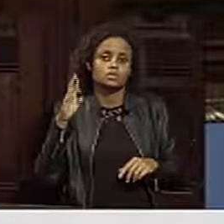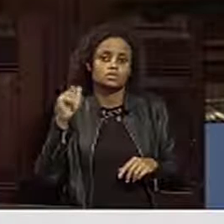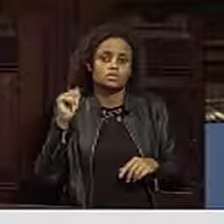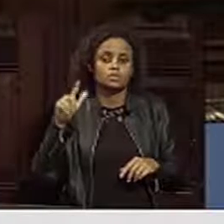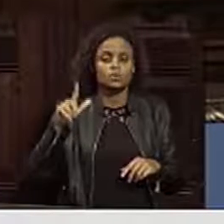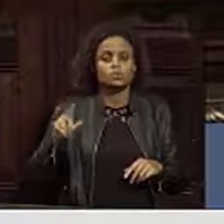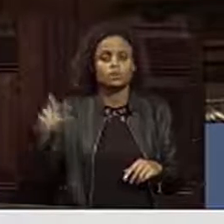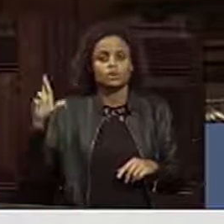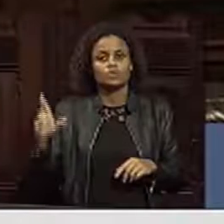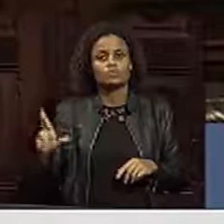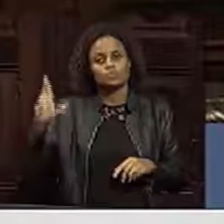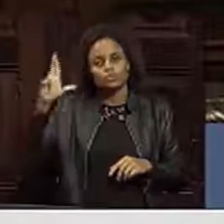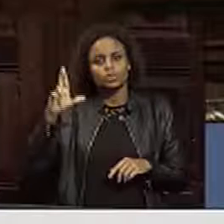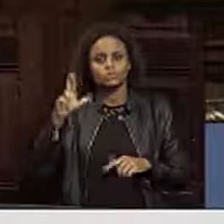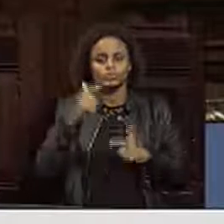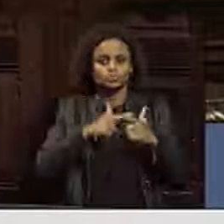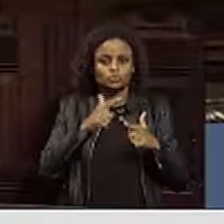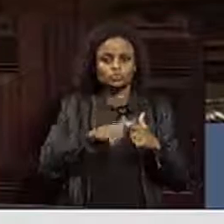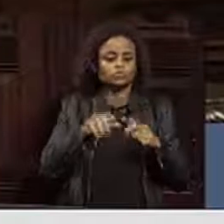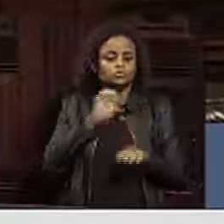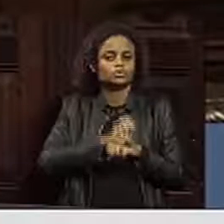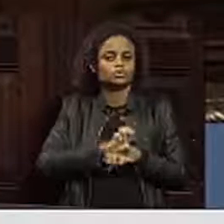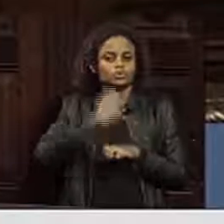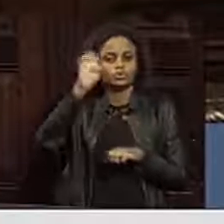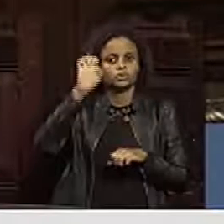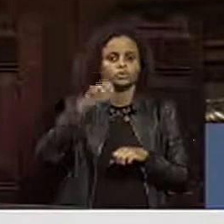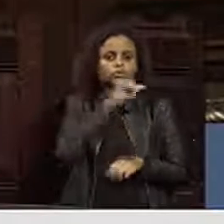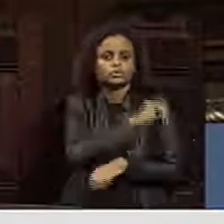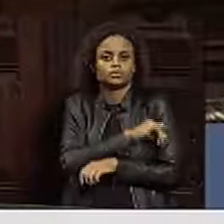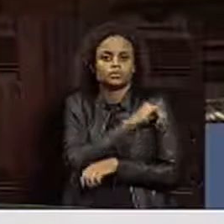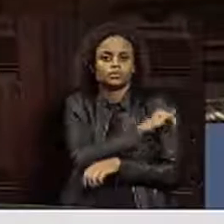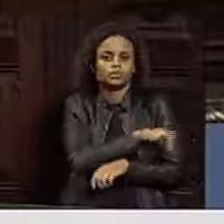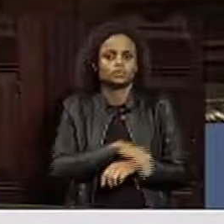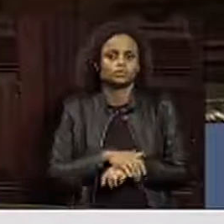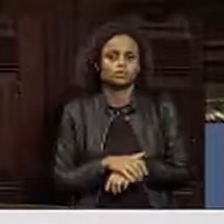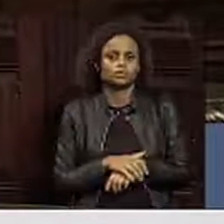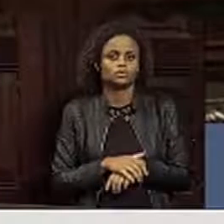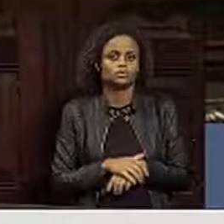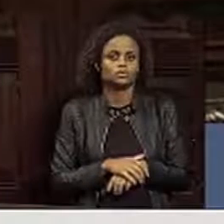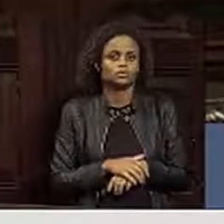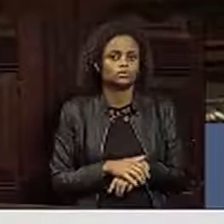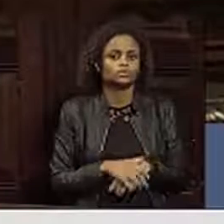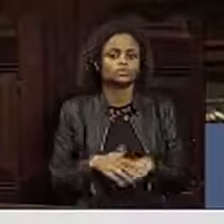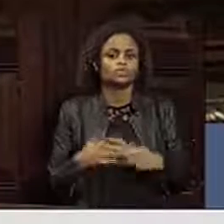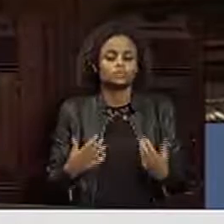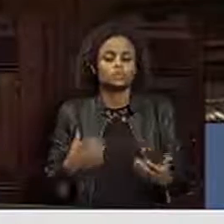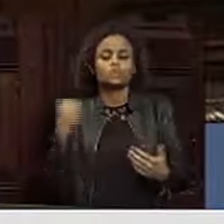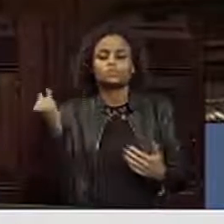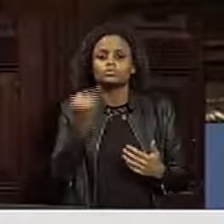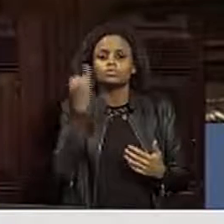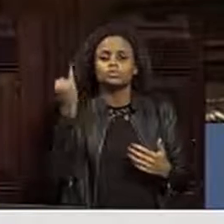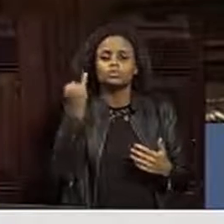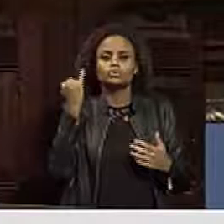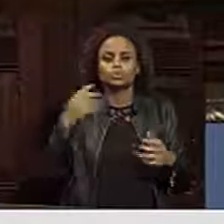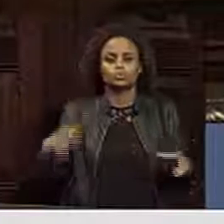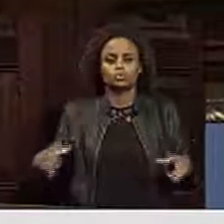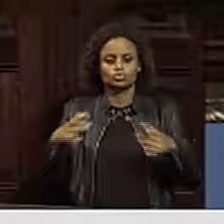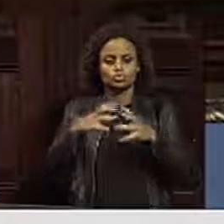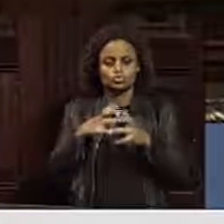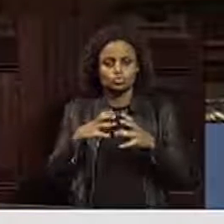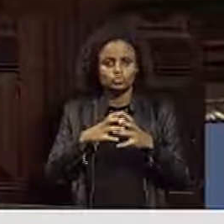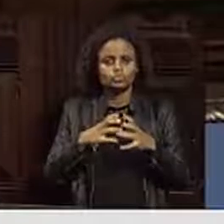causada por eles, é preciso que o povo fluminense